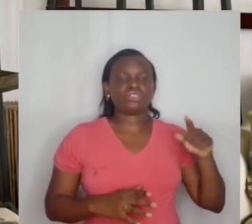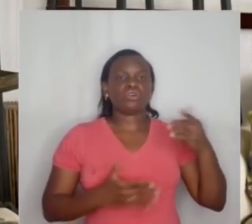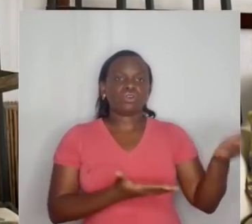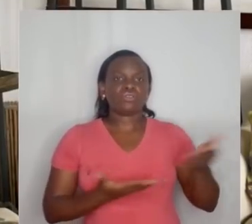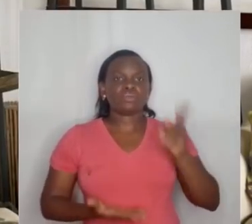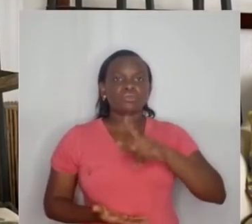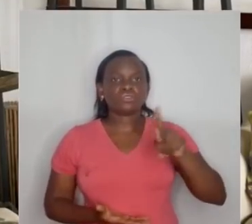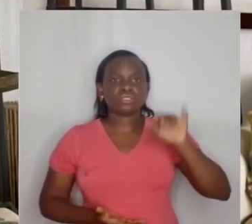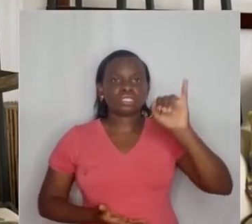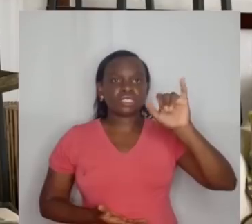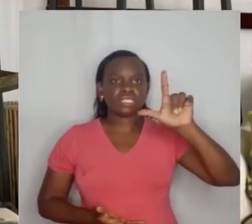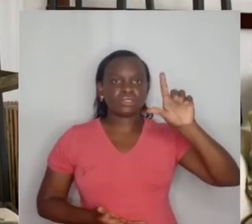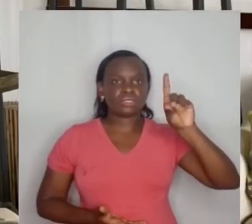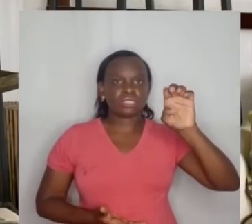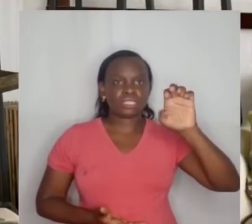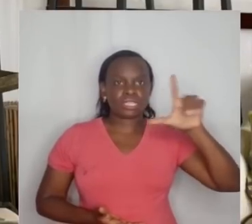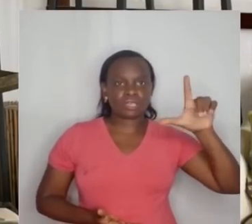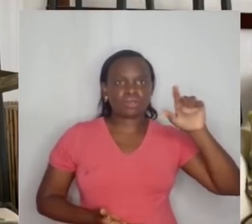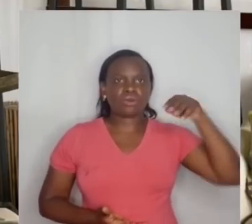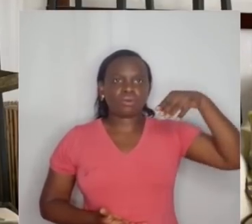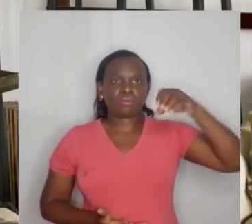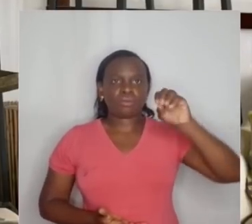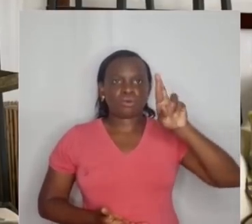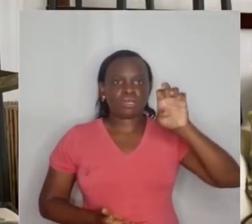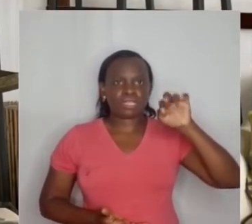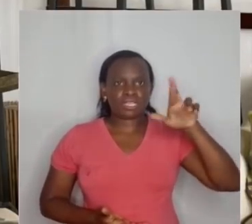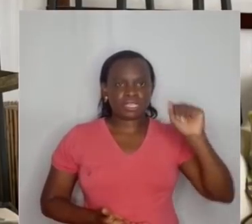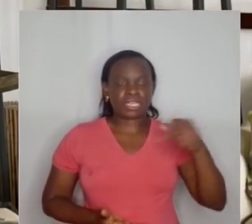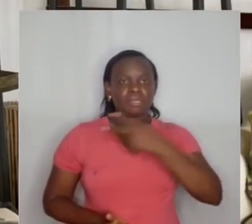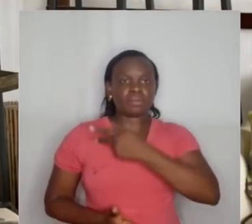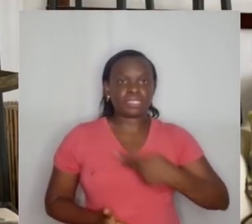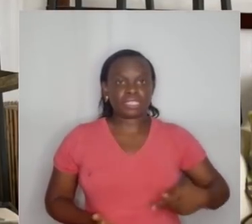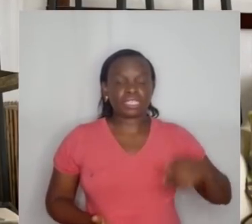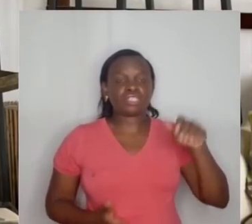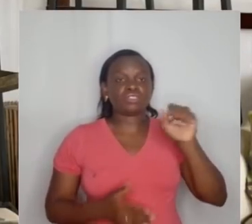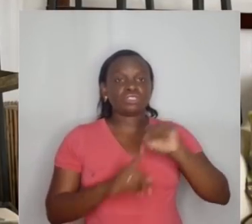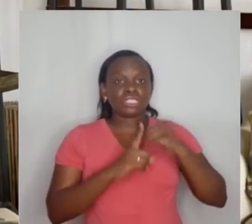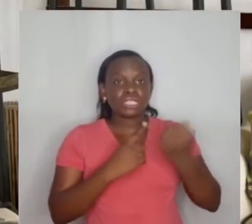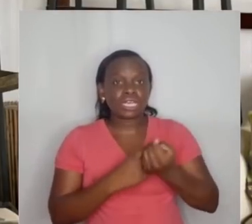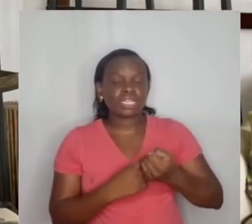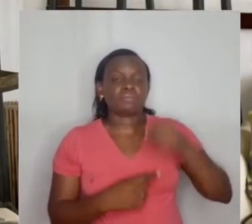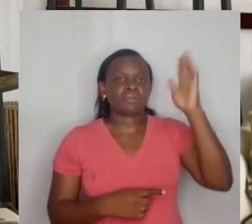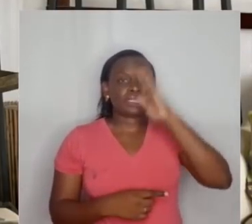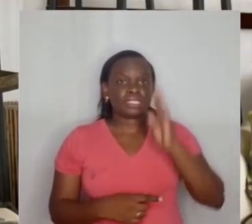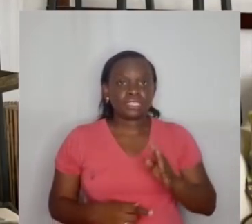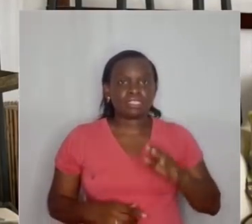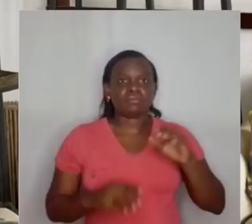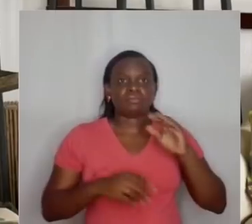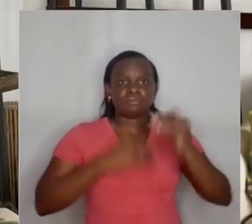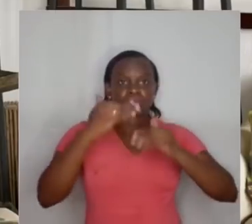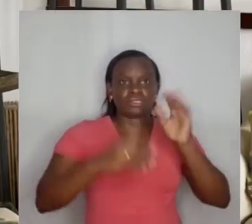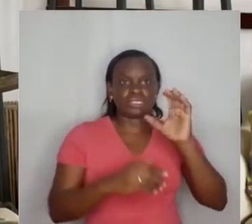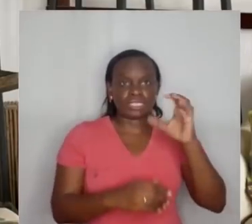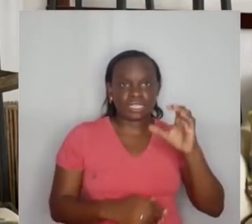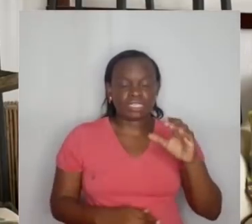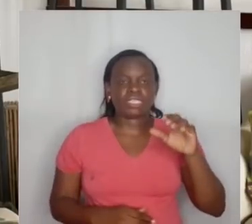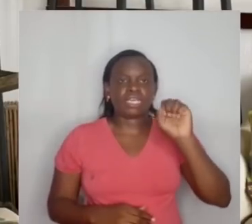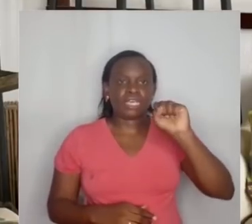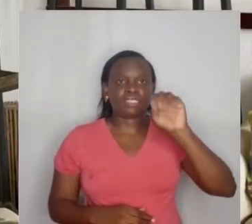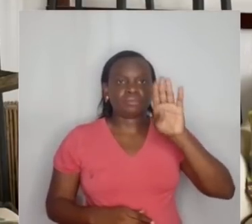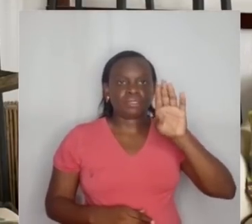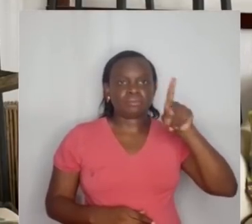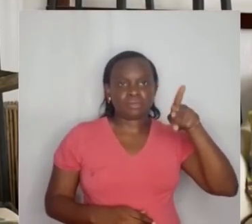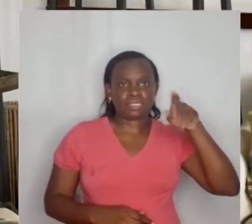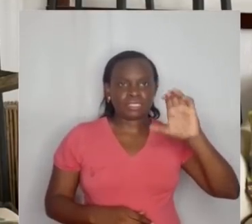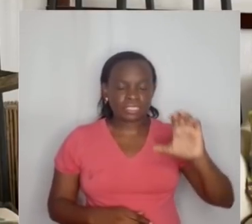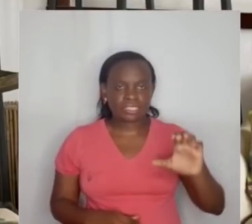professor Ildeu Moreira, presidente da Sociedade Brasileira para o Progresso da Ciência, a SBPC, que é uma